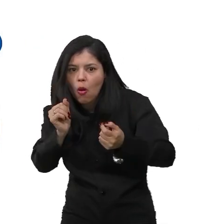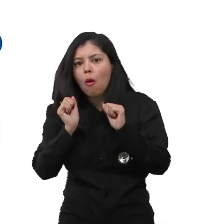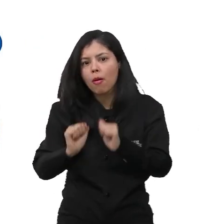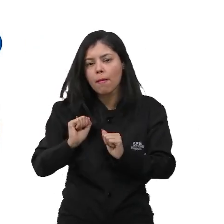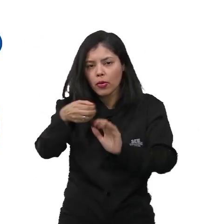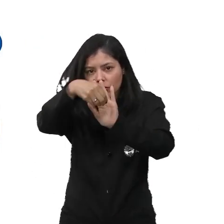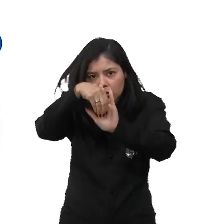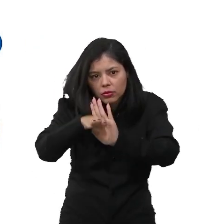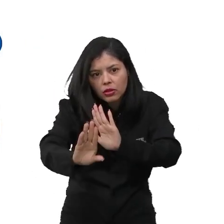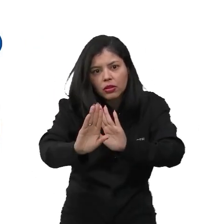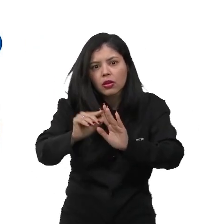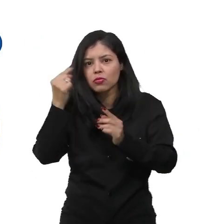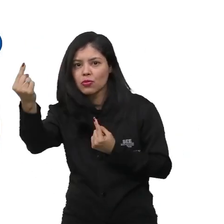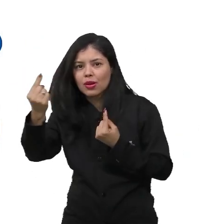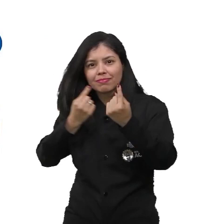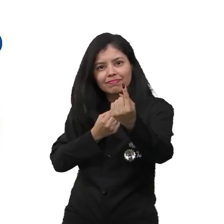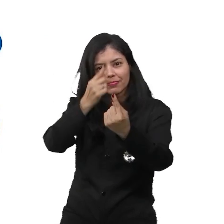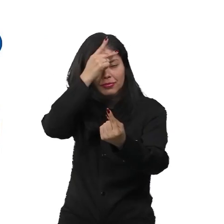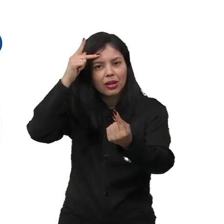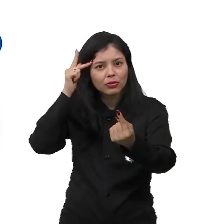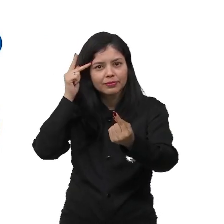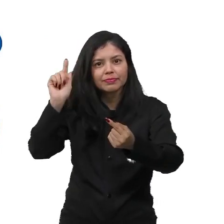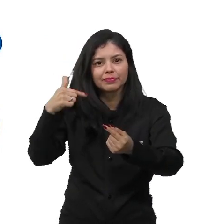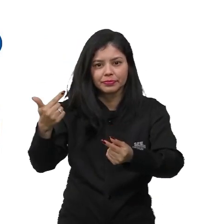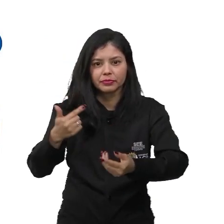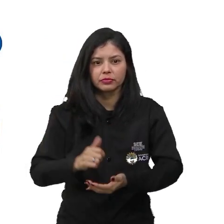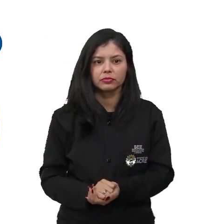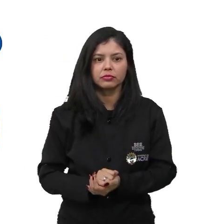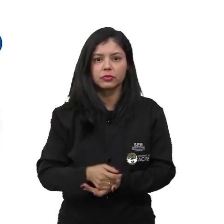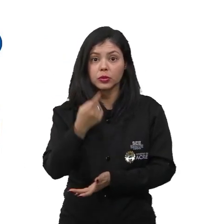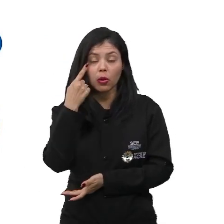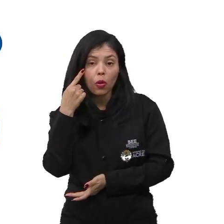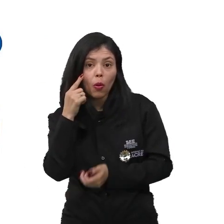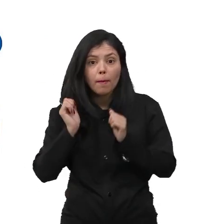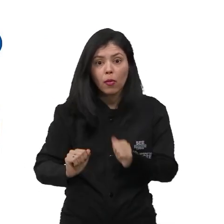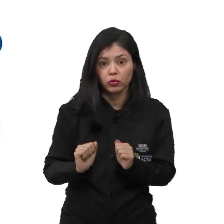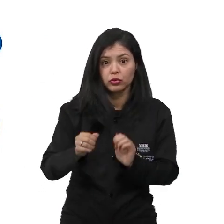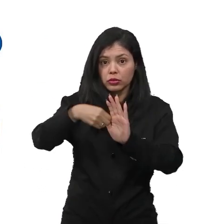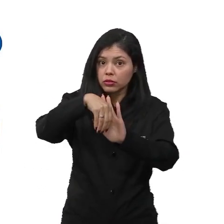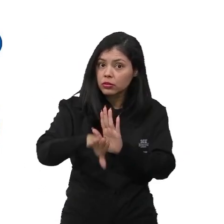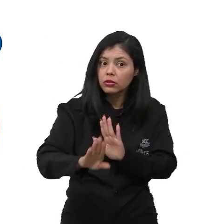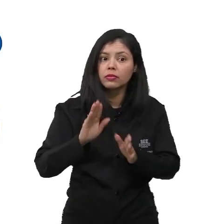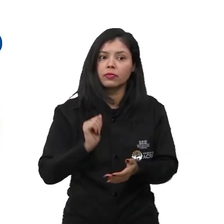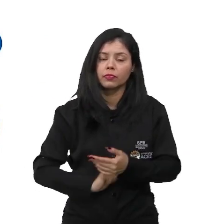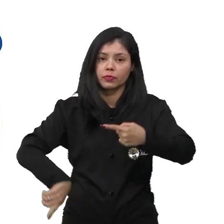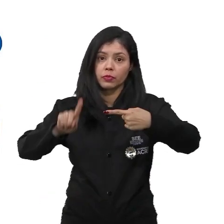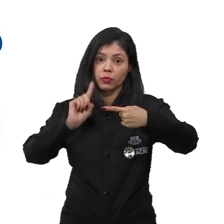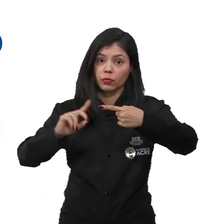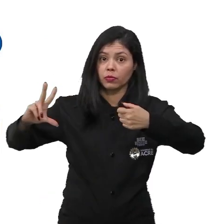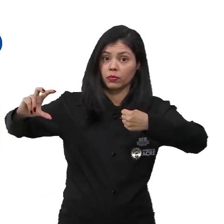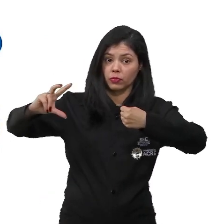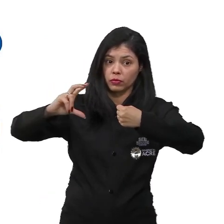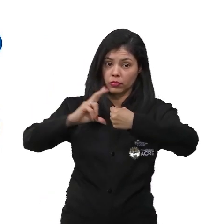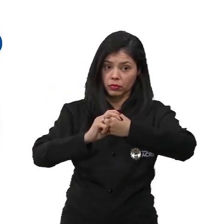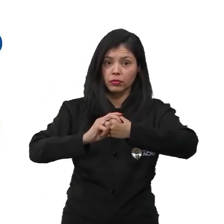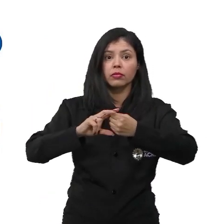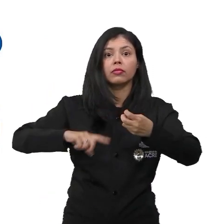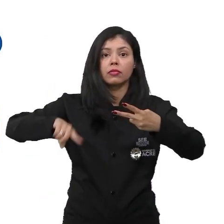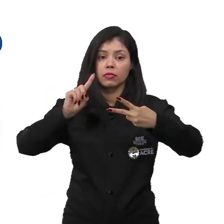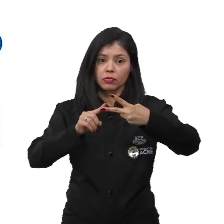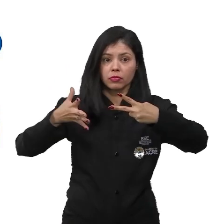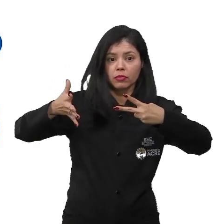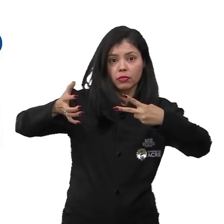podem ser transmitidos ali de uma pessoa para outra. Então, eles podem ser transmitidos por vírus,